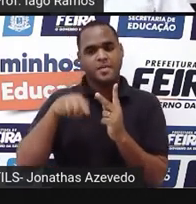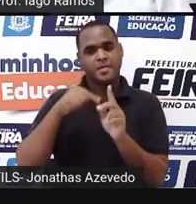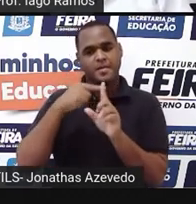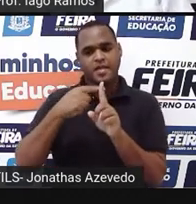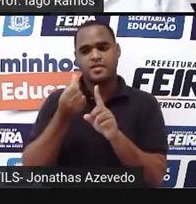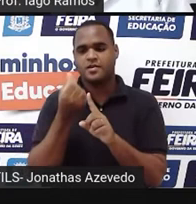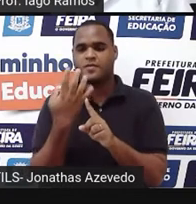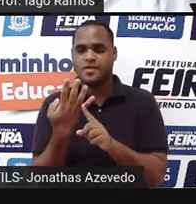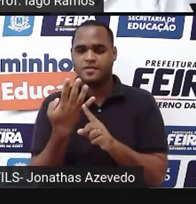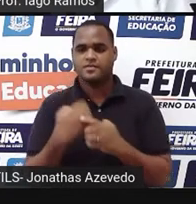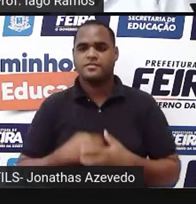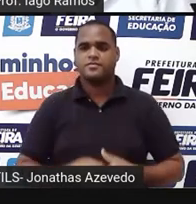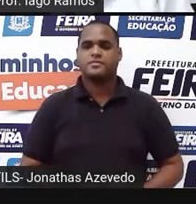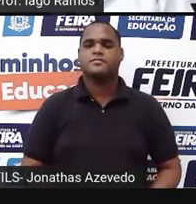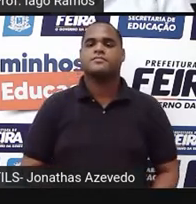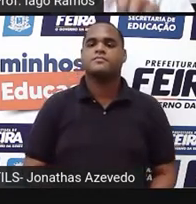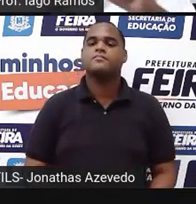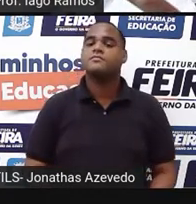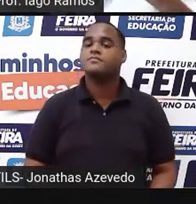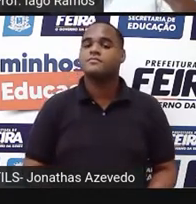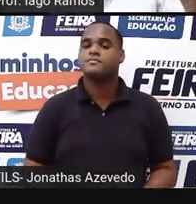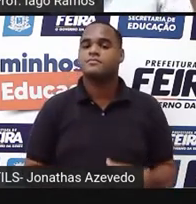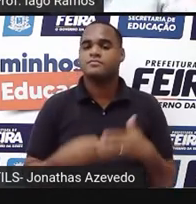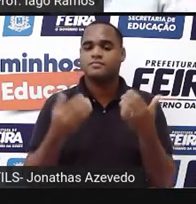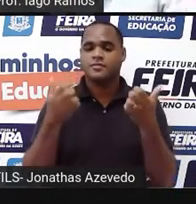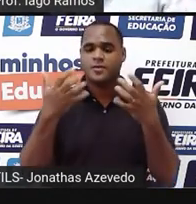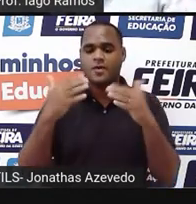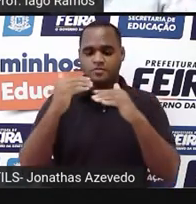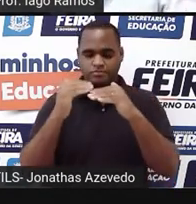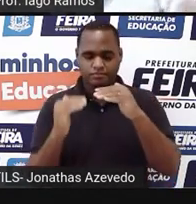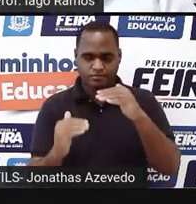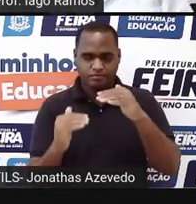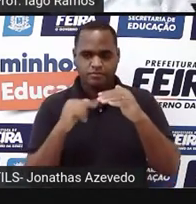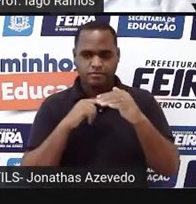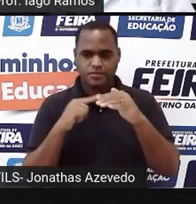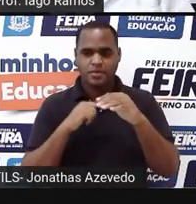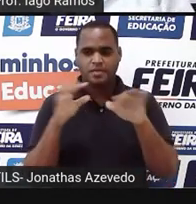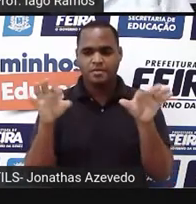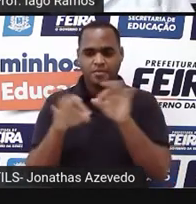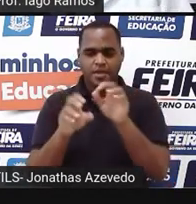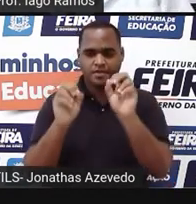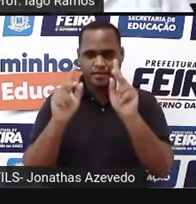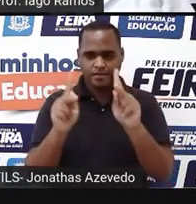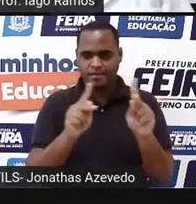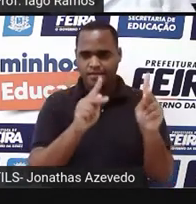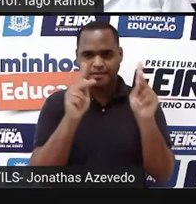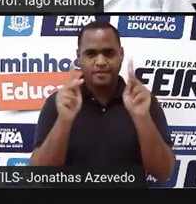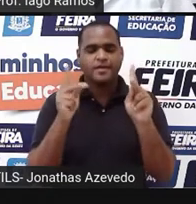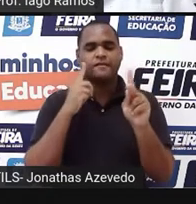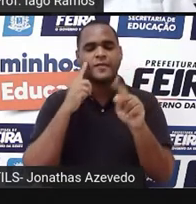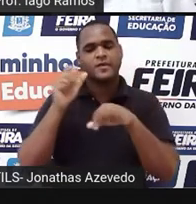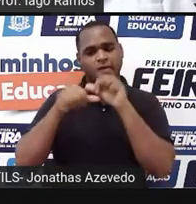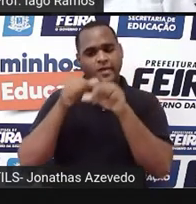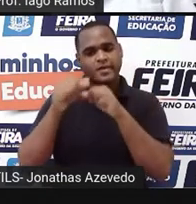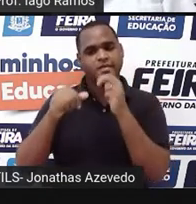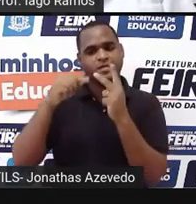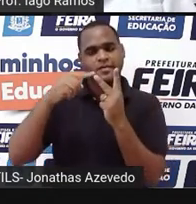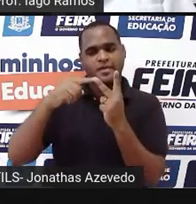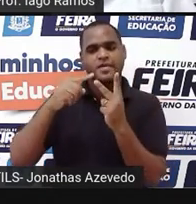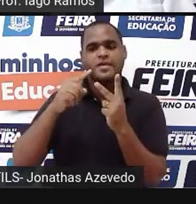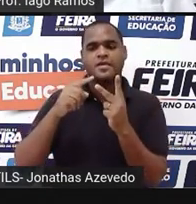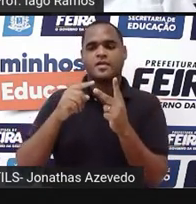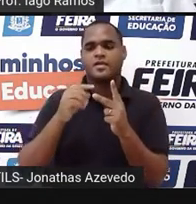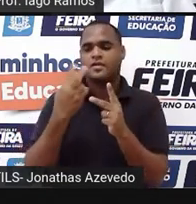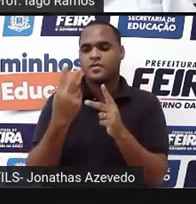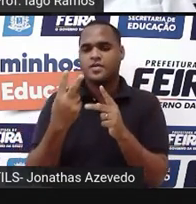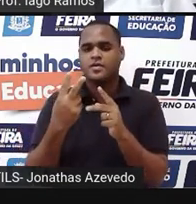64. E agora na parte de baixo ali, ó, para fechar a divisão, fechar a fração, 2 vezes